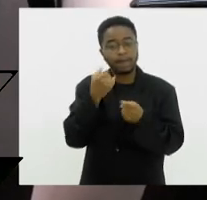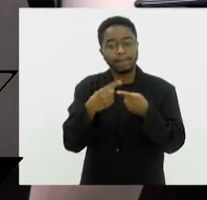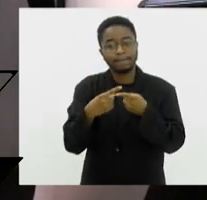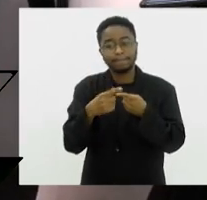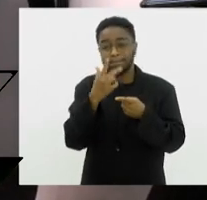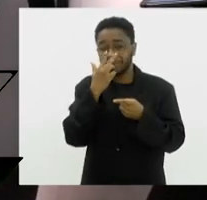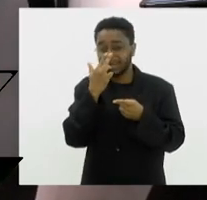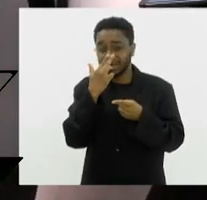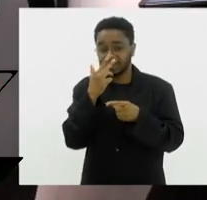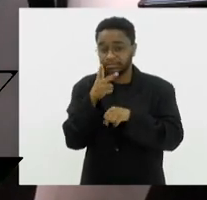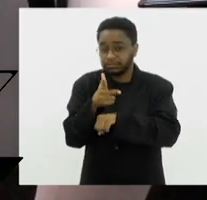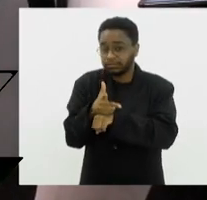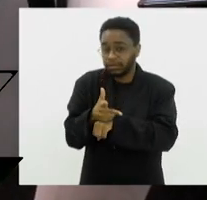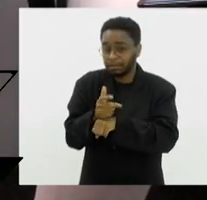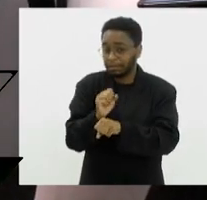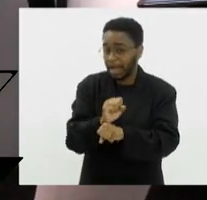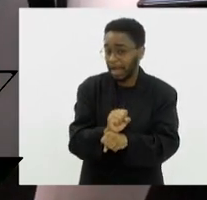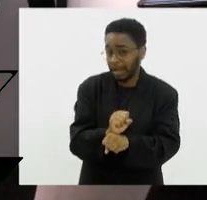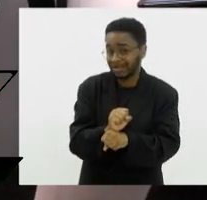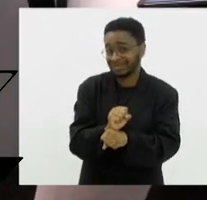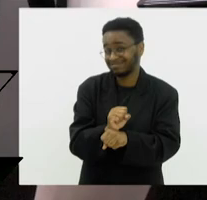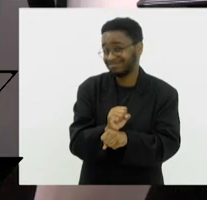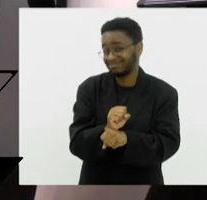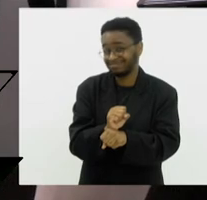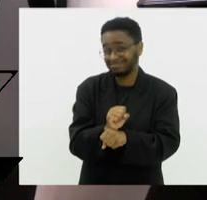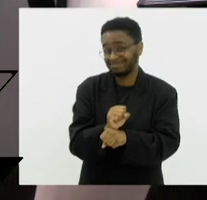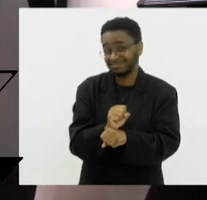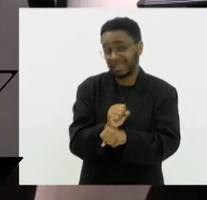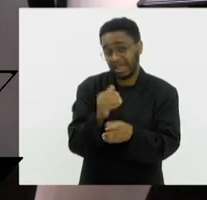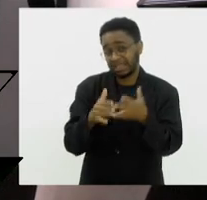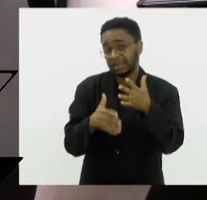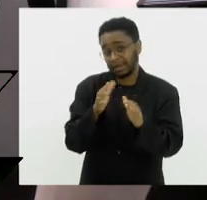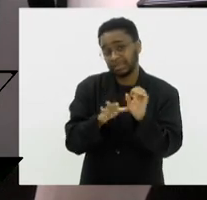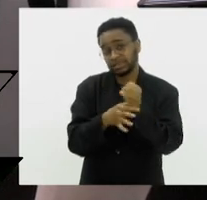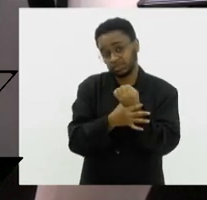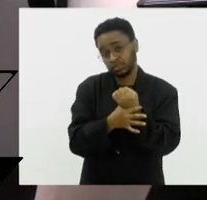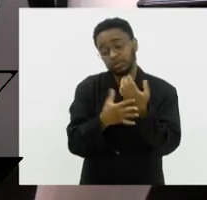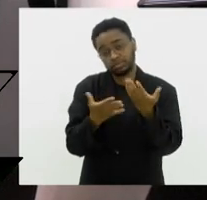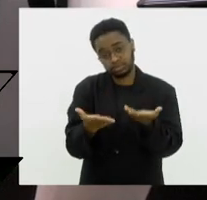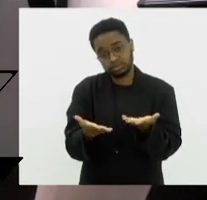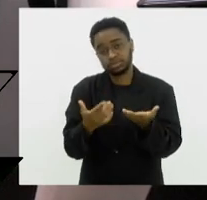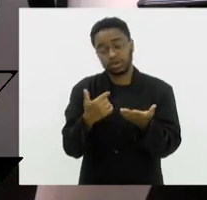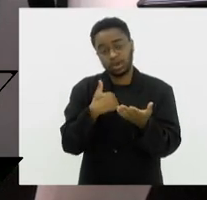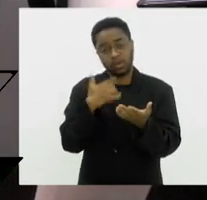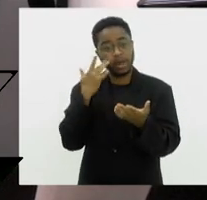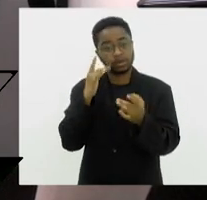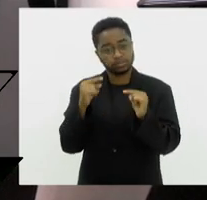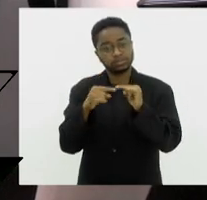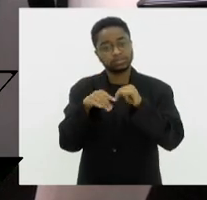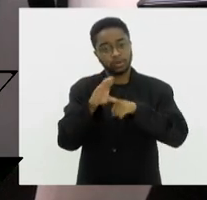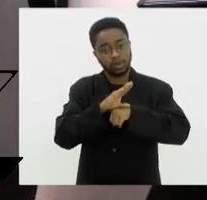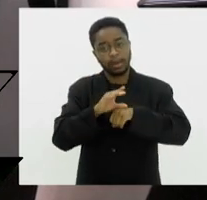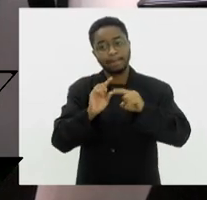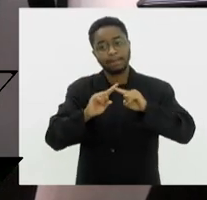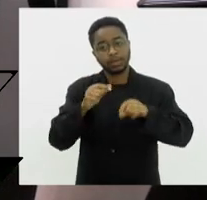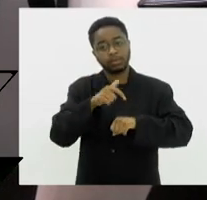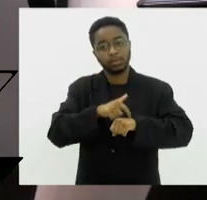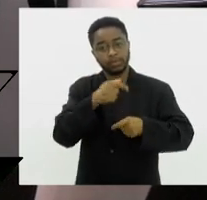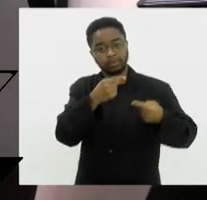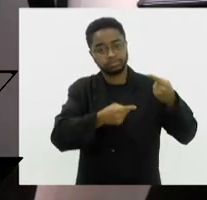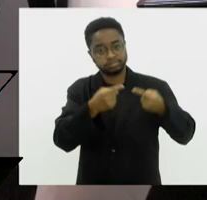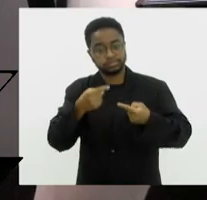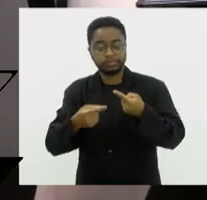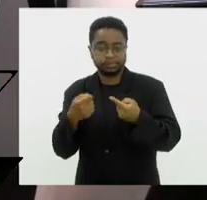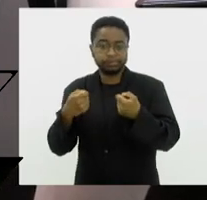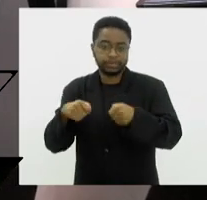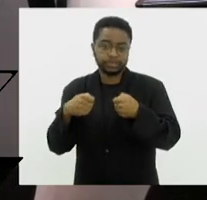que parar de filmar os caixas, por uma questão de segurança, lógico, vai ser impossível. Acho que é constitucional, mas acho que na tramitação... A minha fala era nesse sentido.